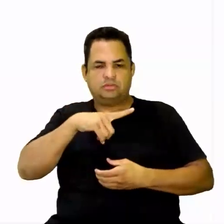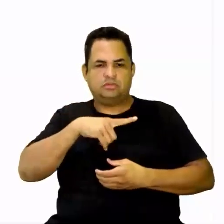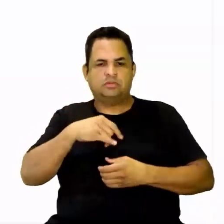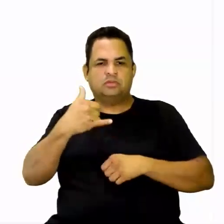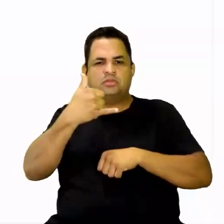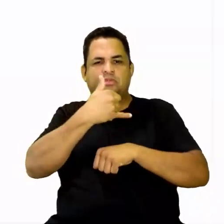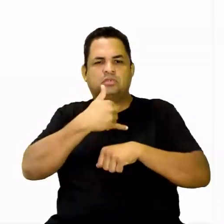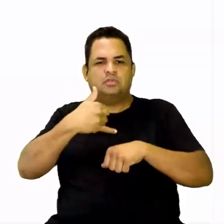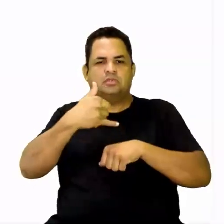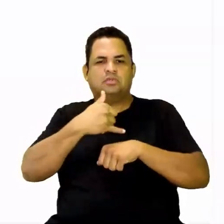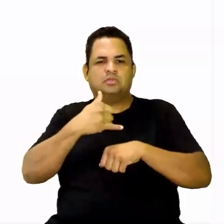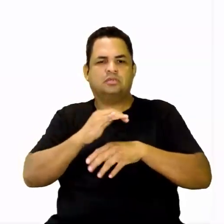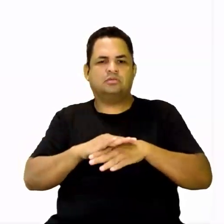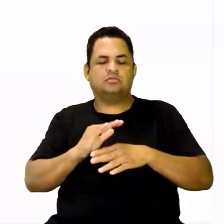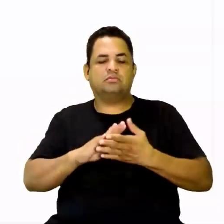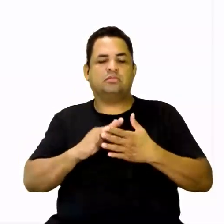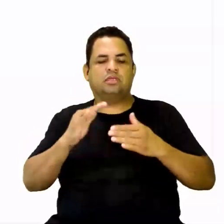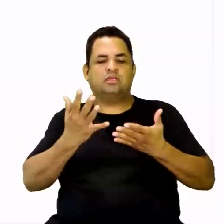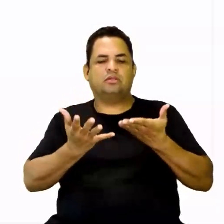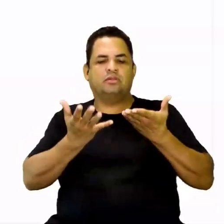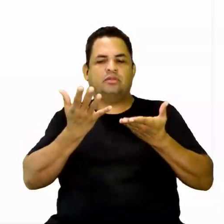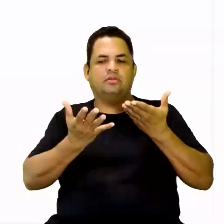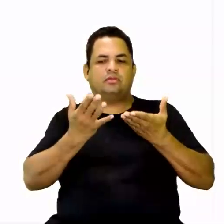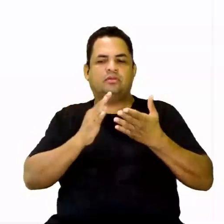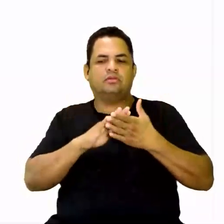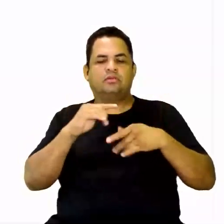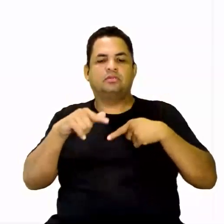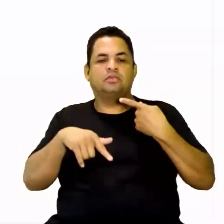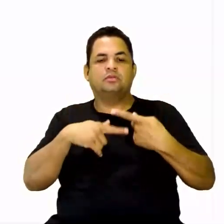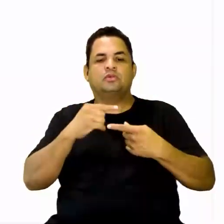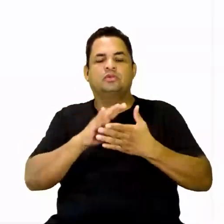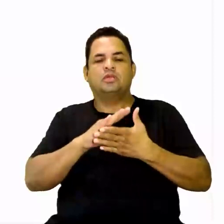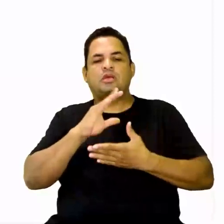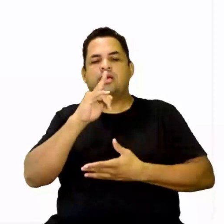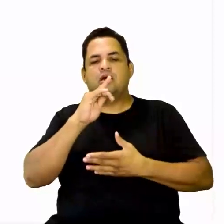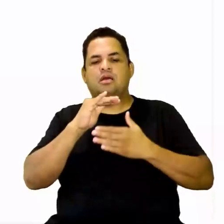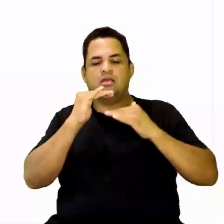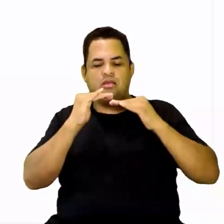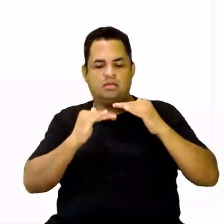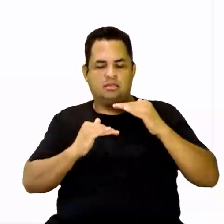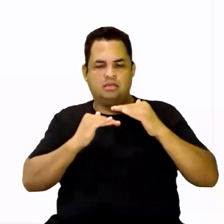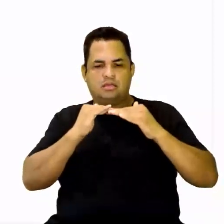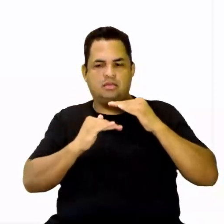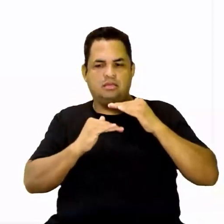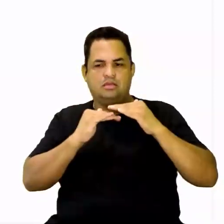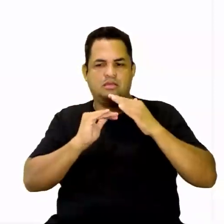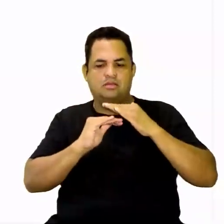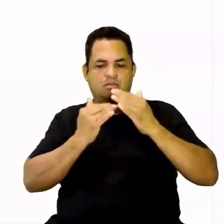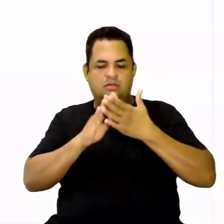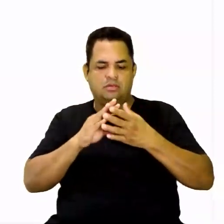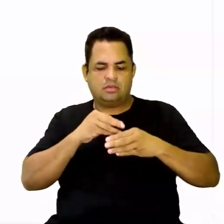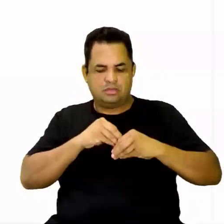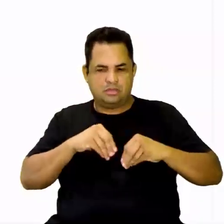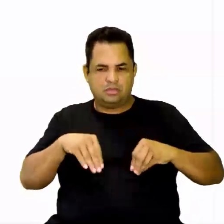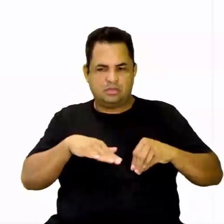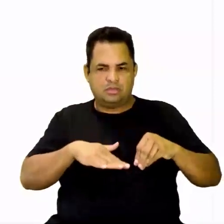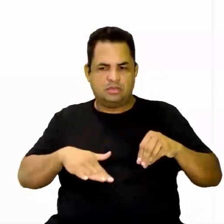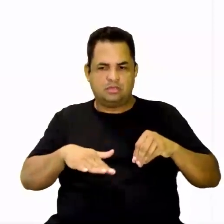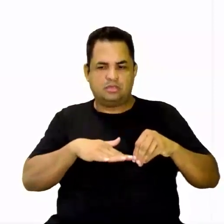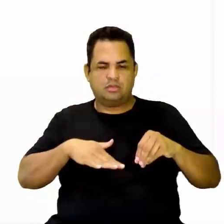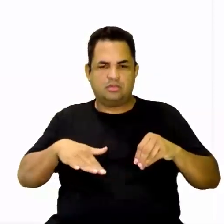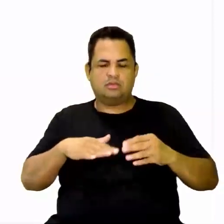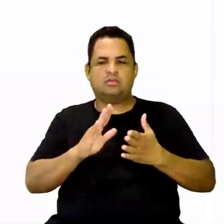óleo, que é o mais leve, em seguida a água e a areia, que é o mais denso, né? Nós aprendemos